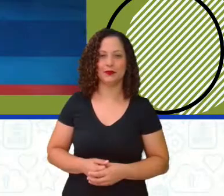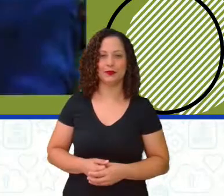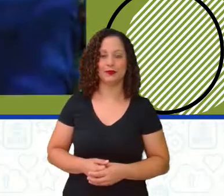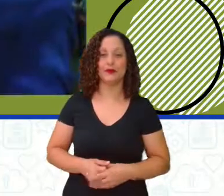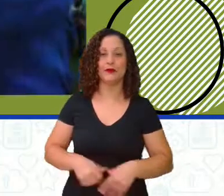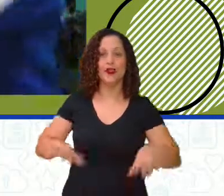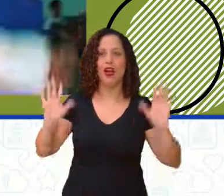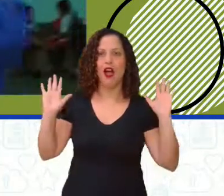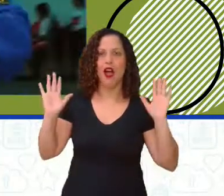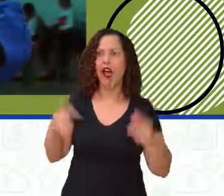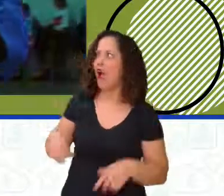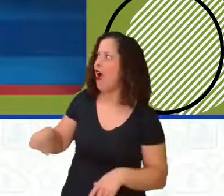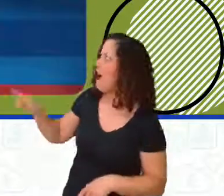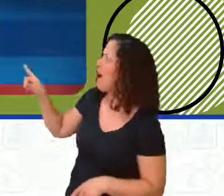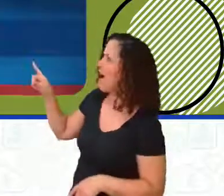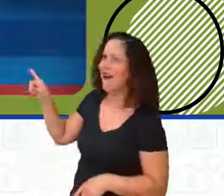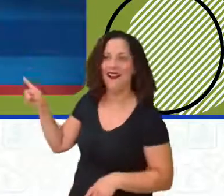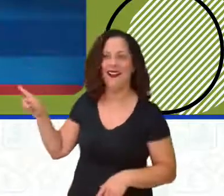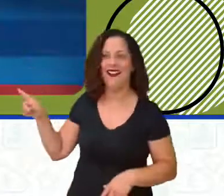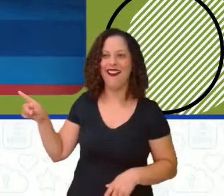Ih, o que é aquele morcego amarelo ali?